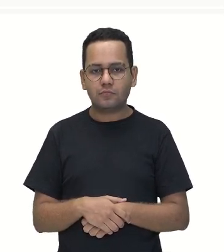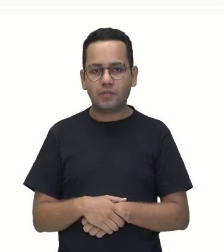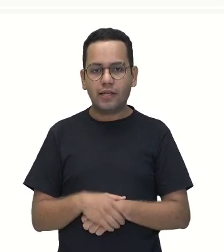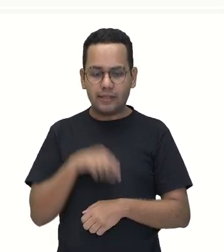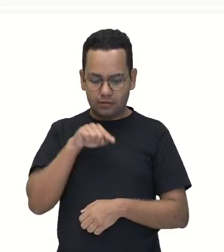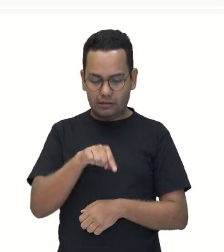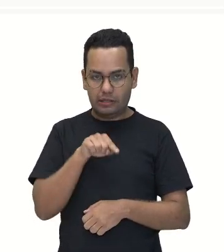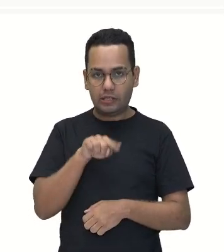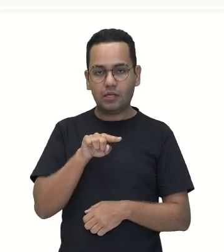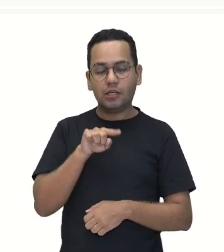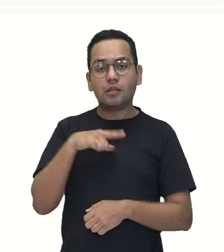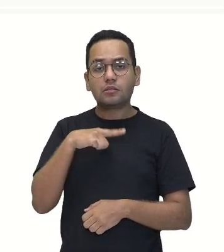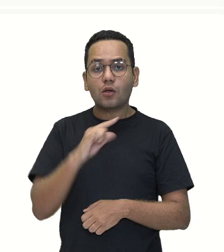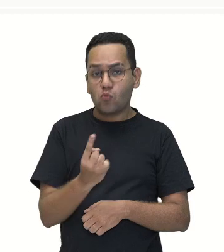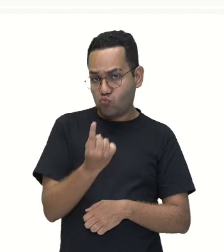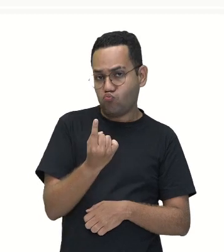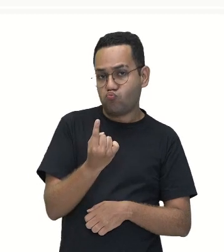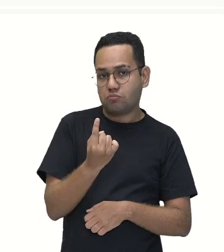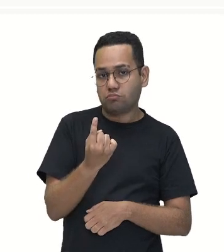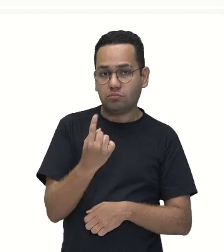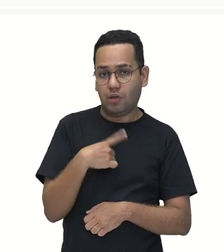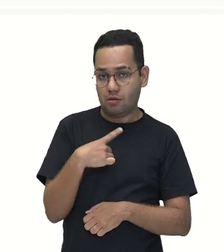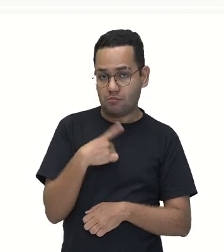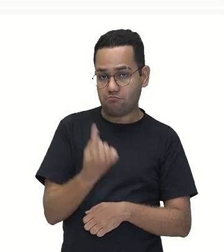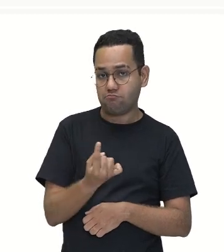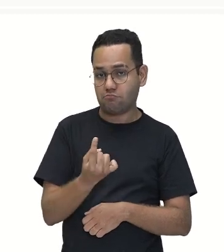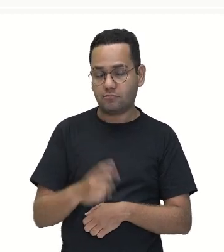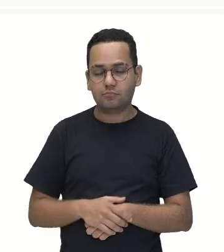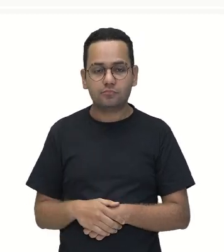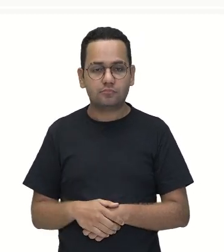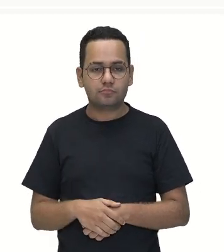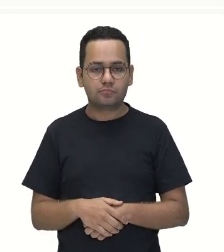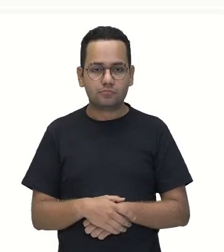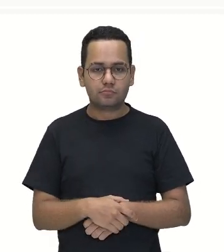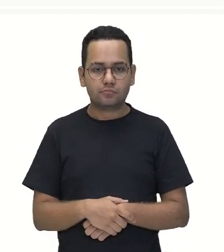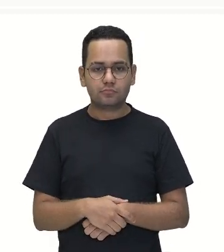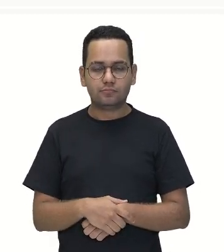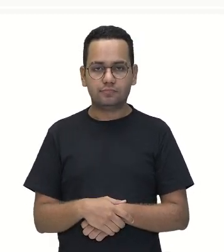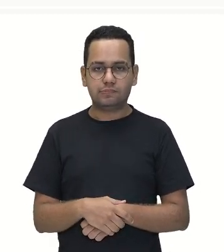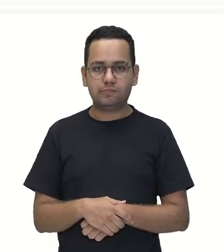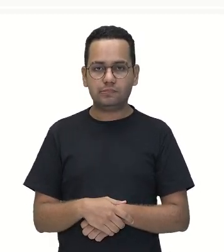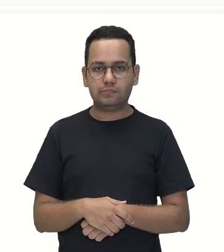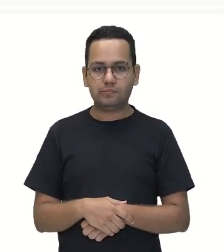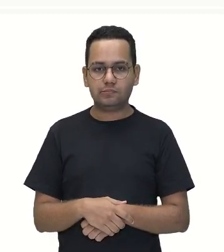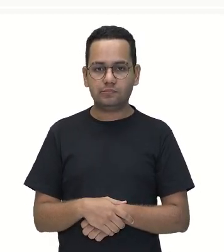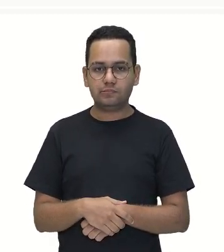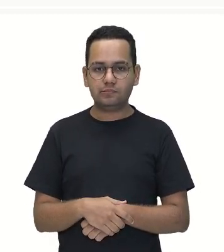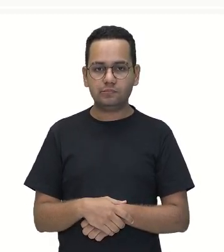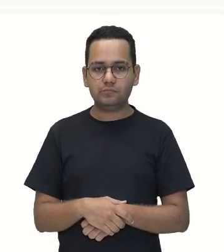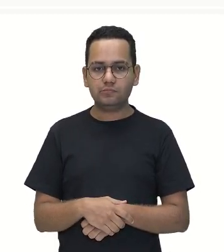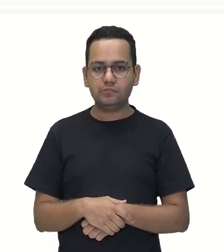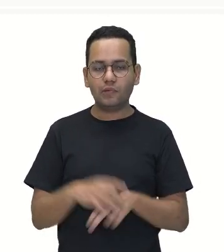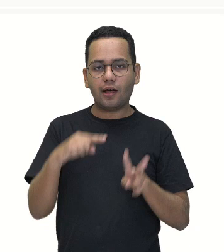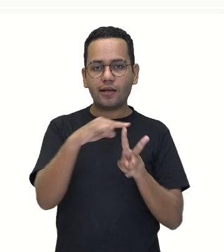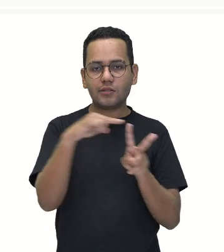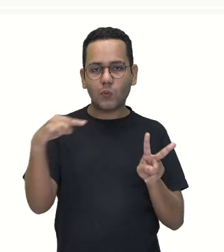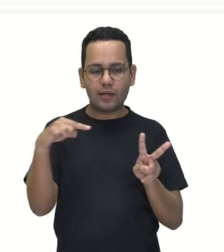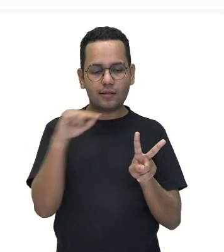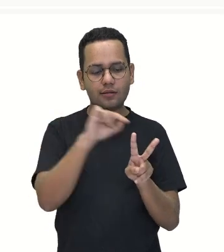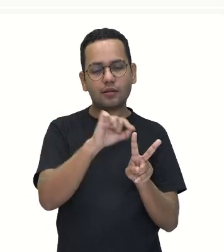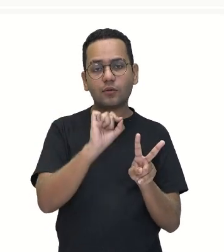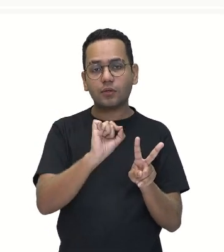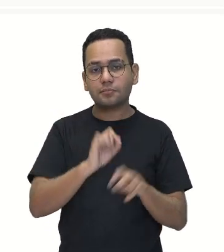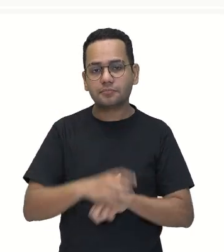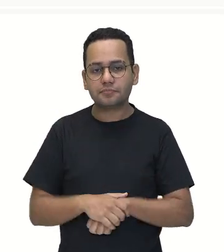um aqui né a gente não escreve mas um tá aí então eu tenho 7 elevado a 1 na verdade e raiz quadrada você sabe